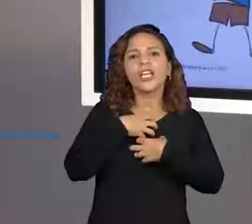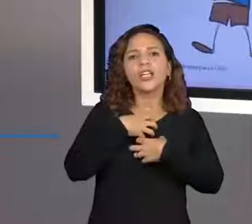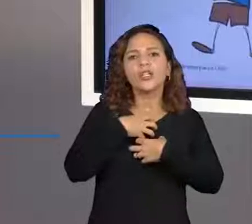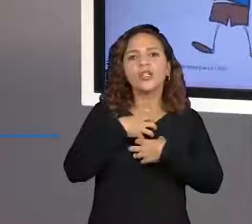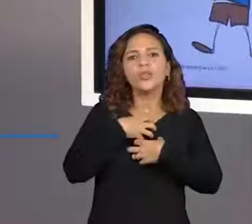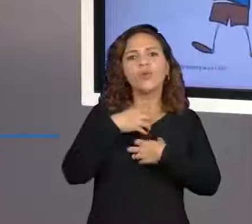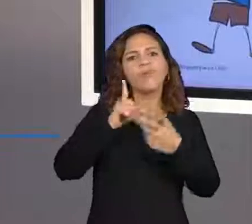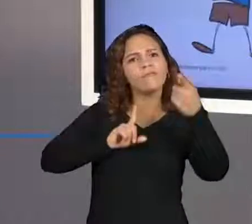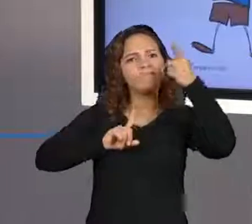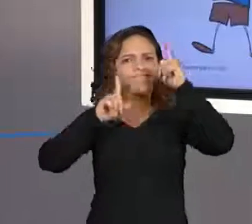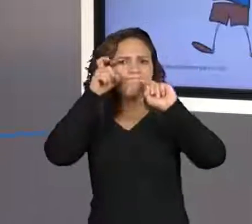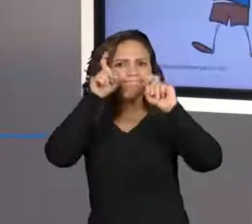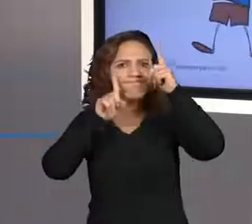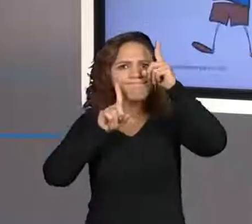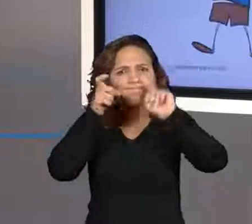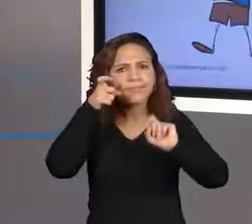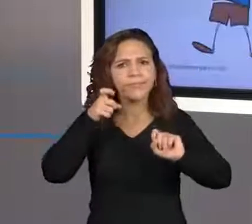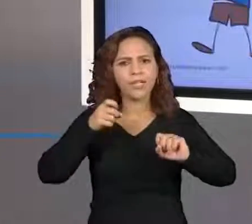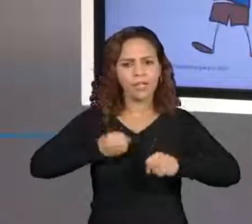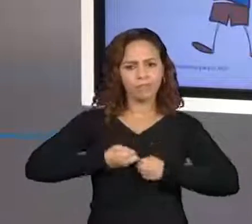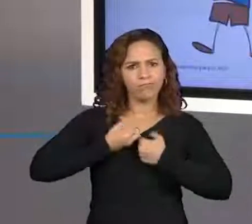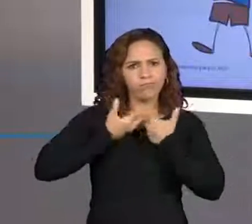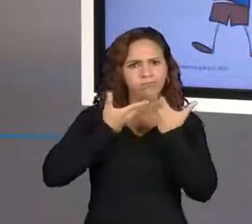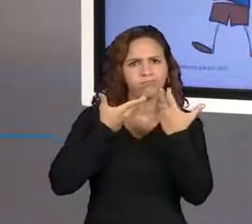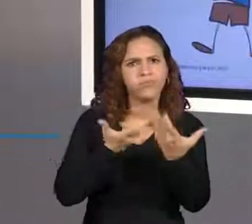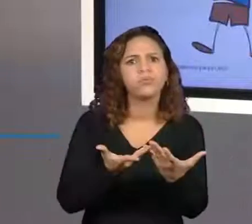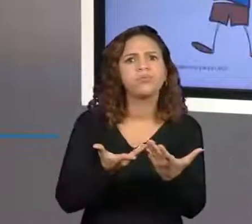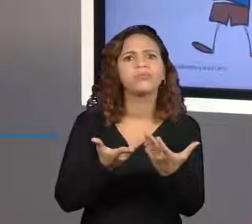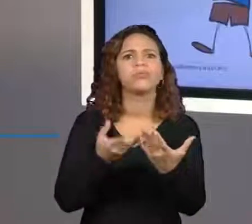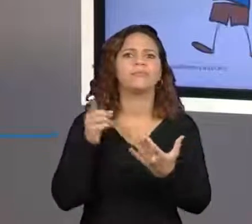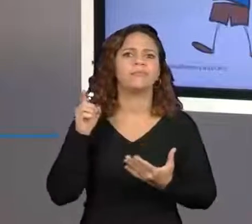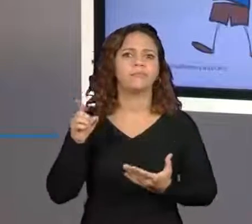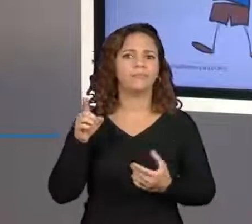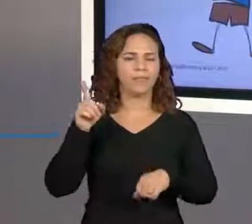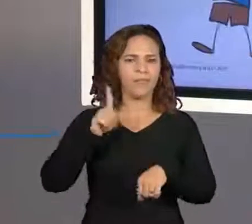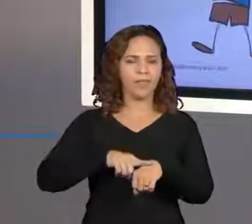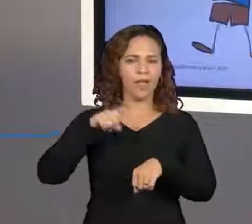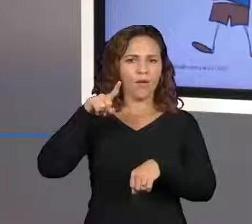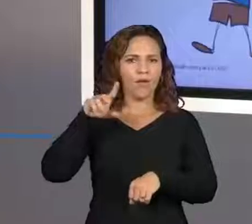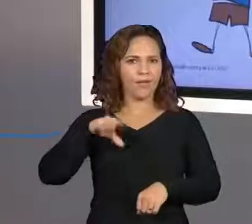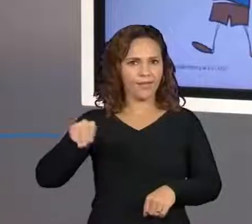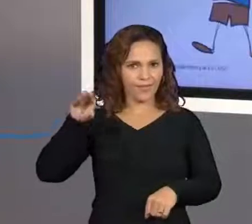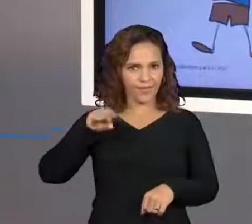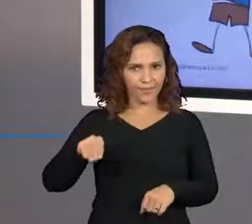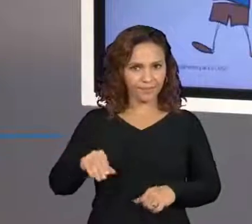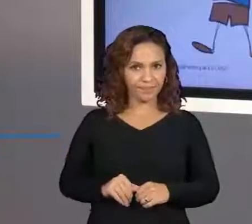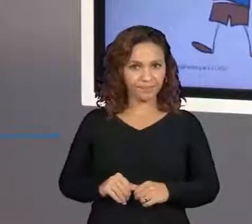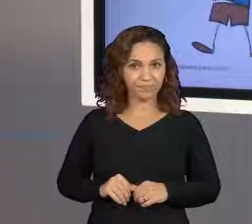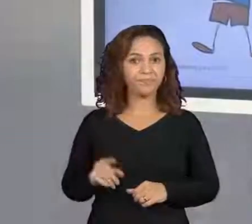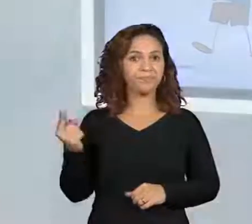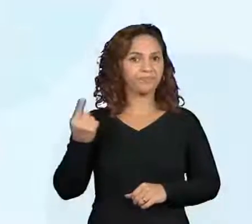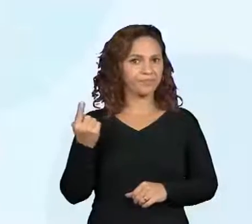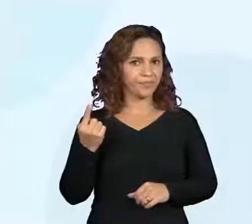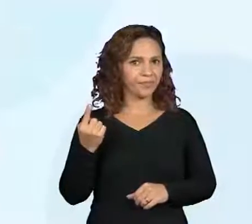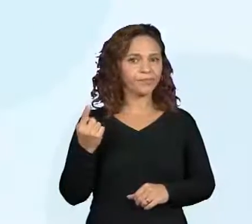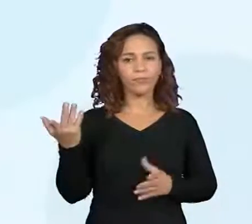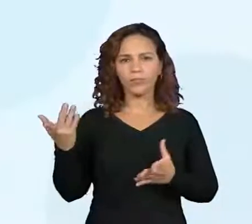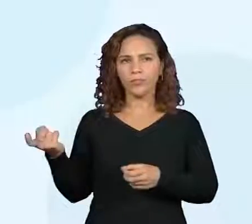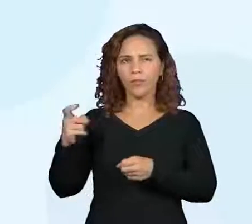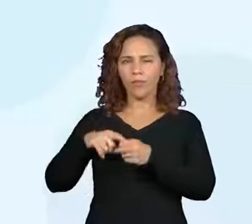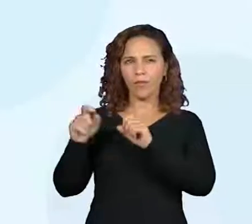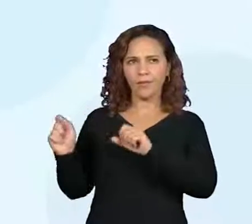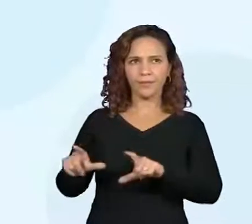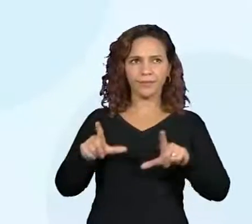esse personagem está querendo trazer na sua fala ou nesse diálogo, tá? Então, o primeiro balão é o balão de fala. Volta para a tela para a